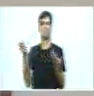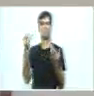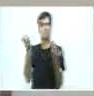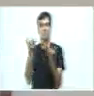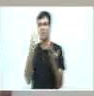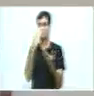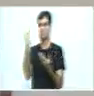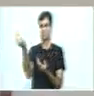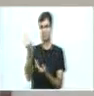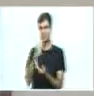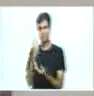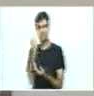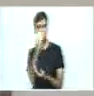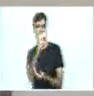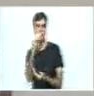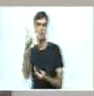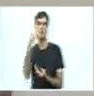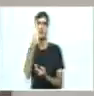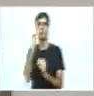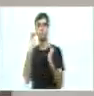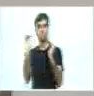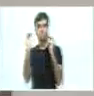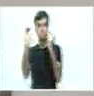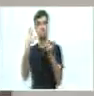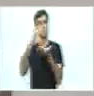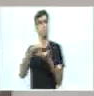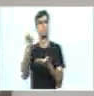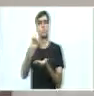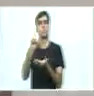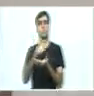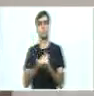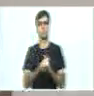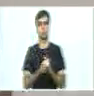nossa organização legítima de um país democrático.